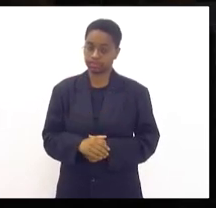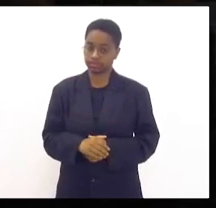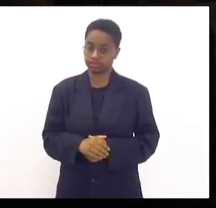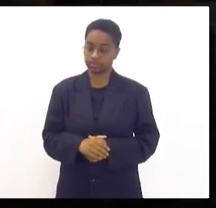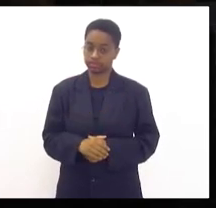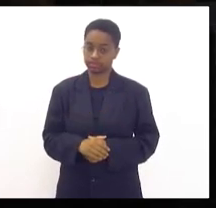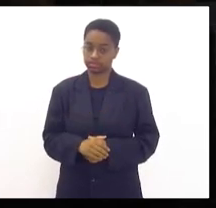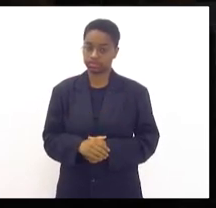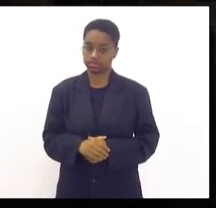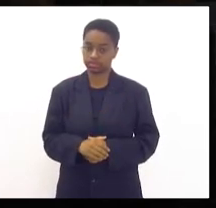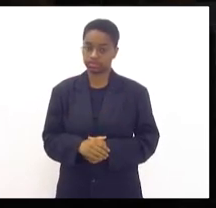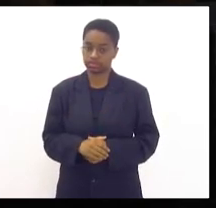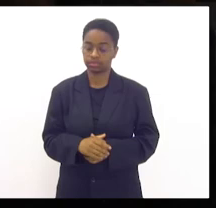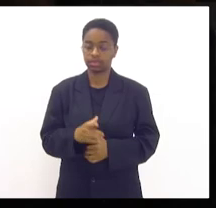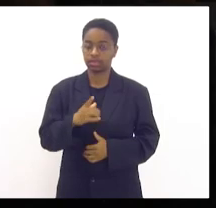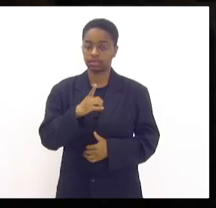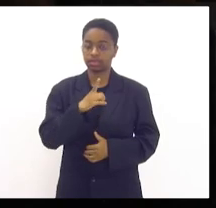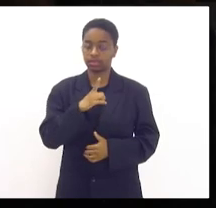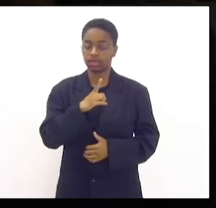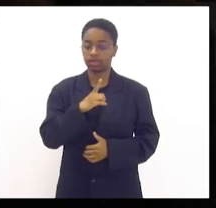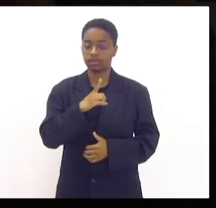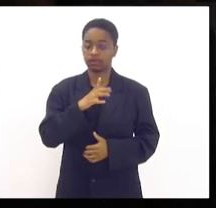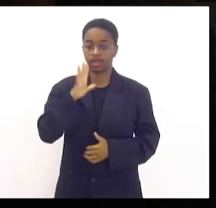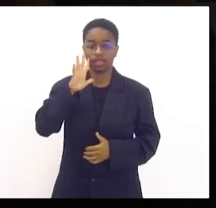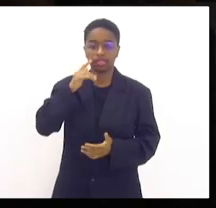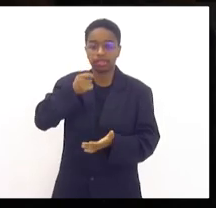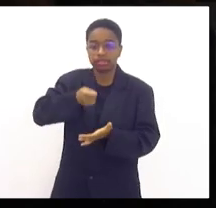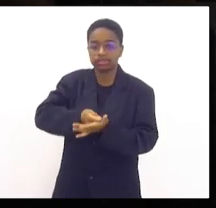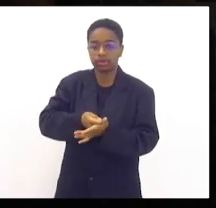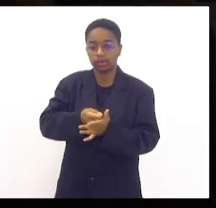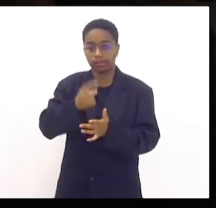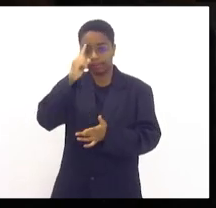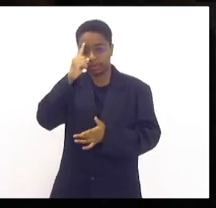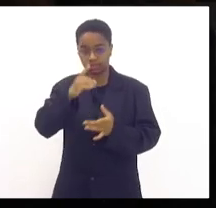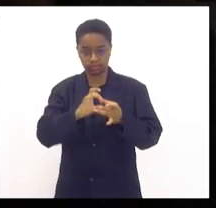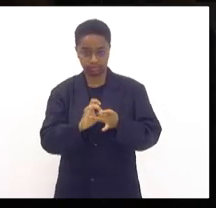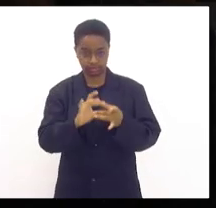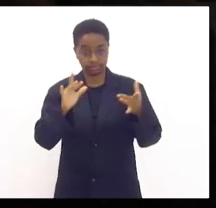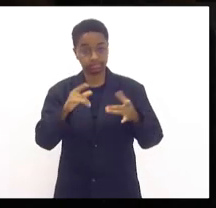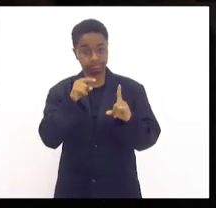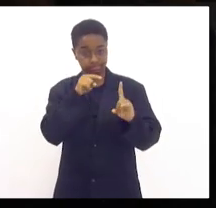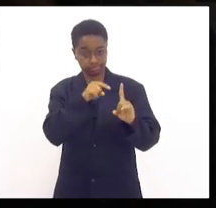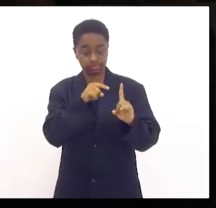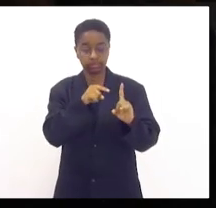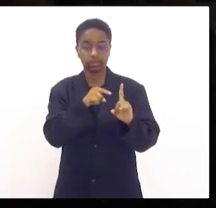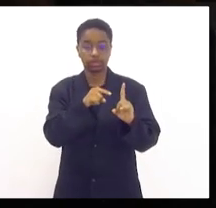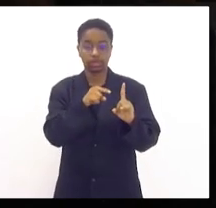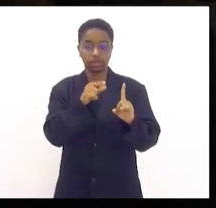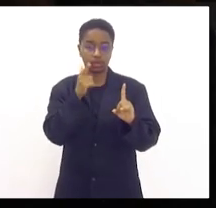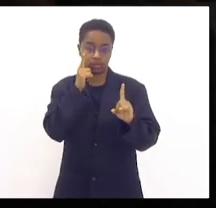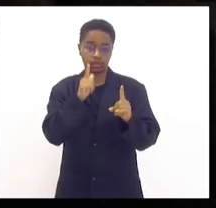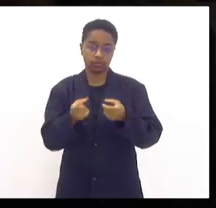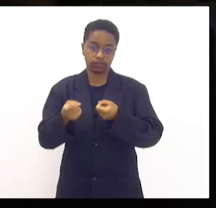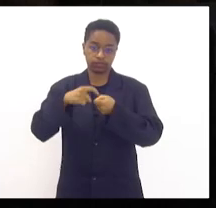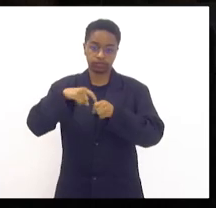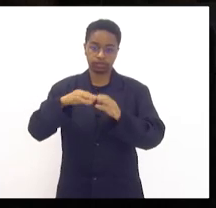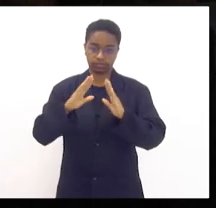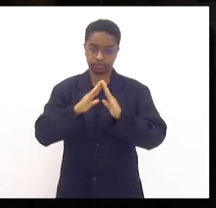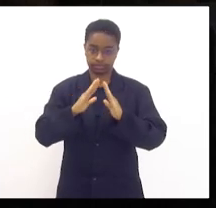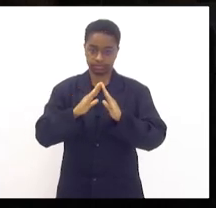tirocínio de mandar liberar. E a senhora voltou para